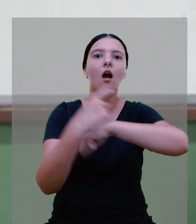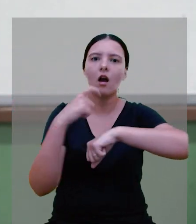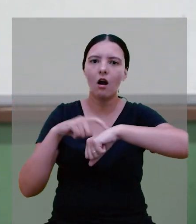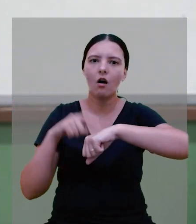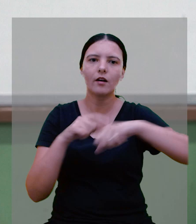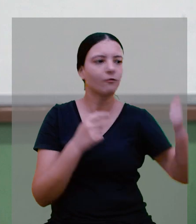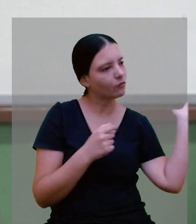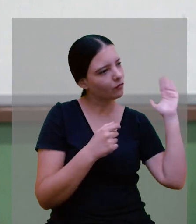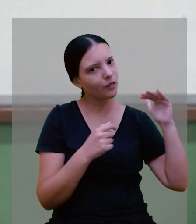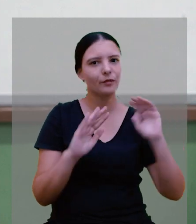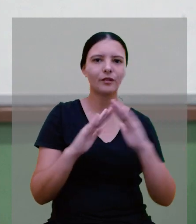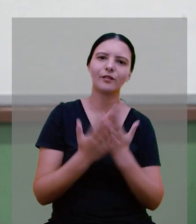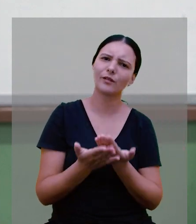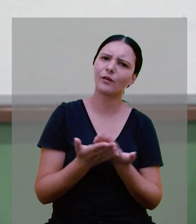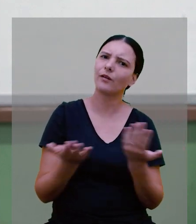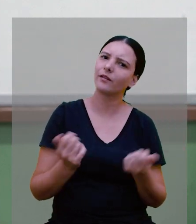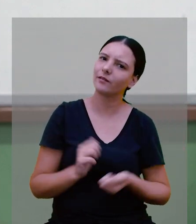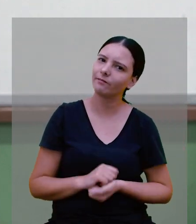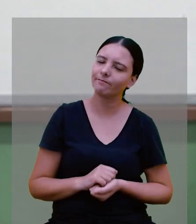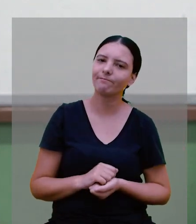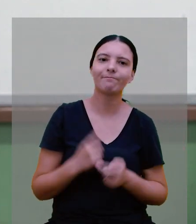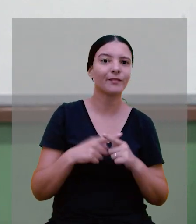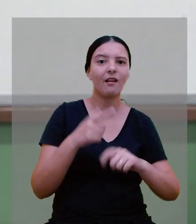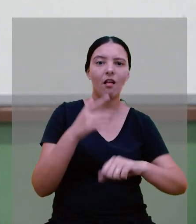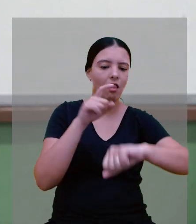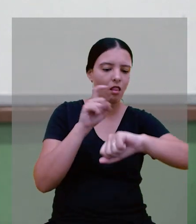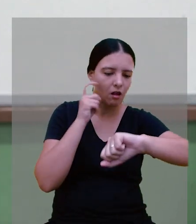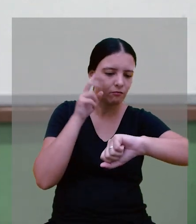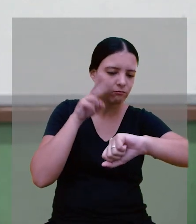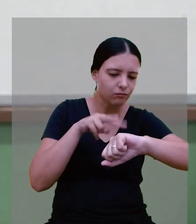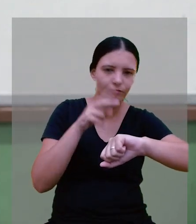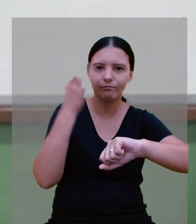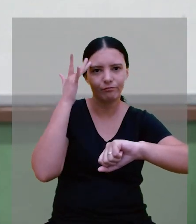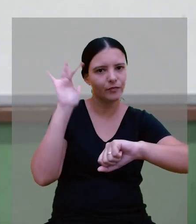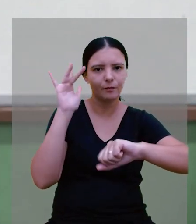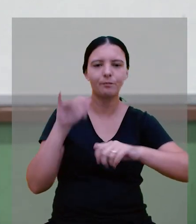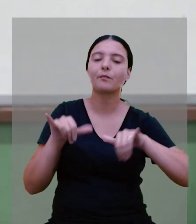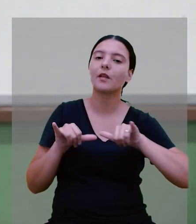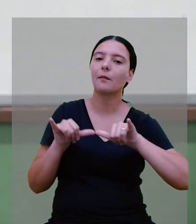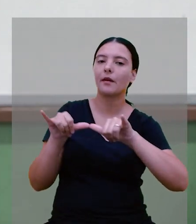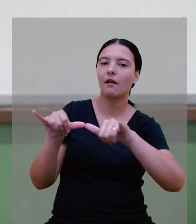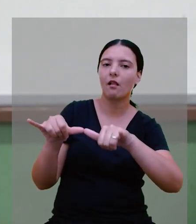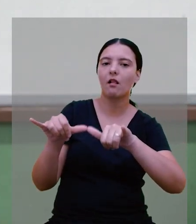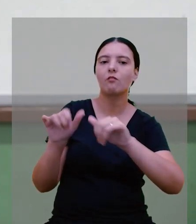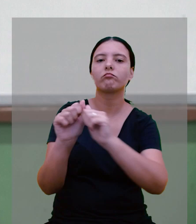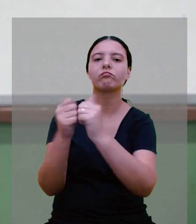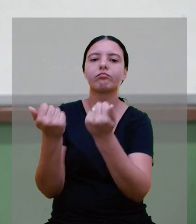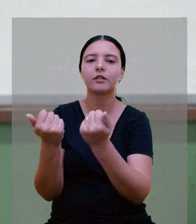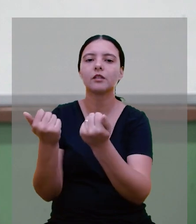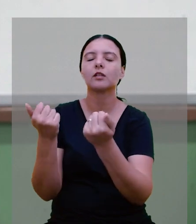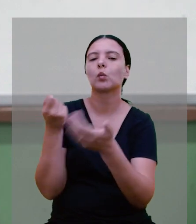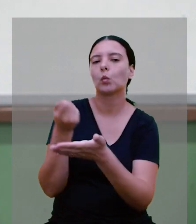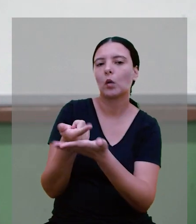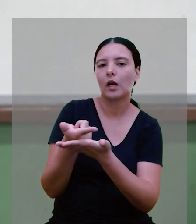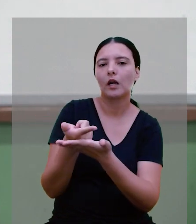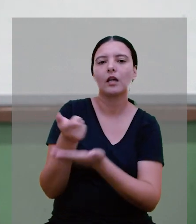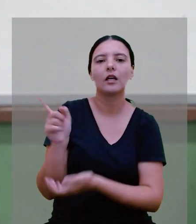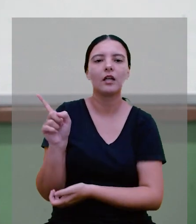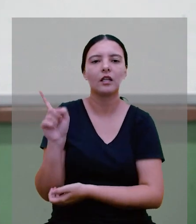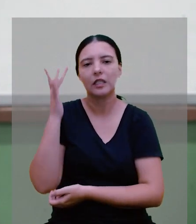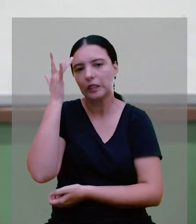para a escola. Já imaginaram o que é essa vida? Ela vai no supermercado, ela vai na padaria comprar um pão, ela não